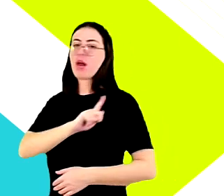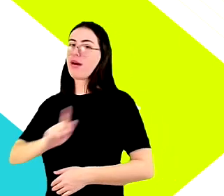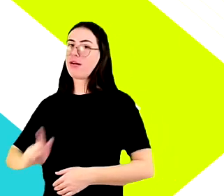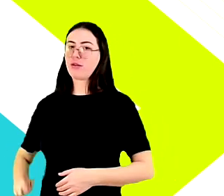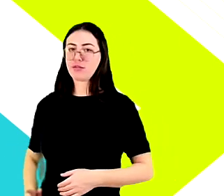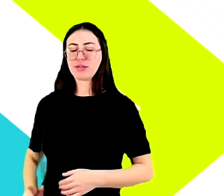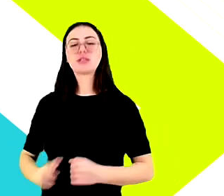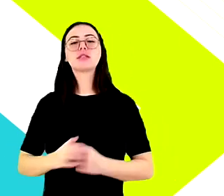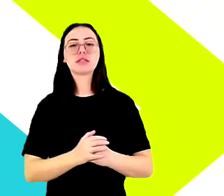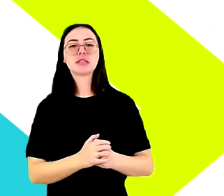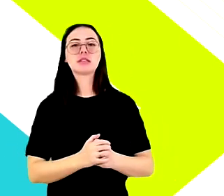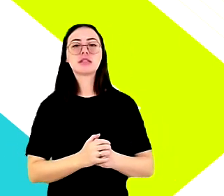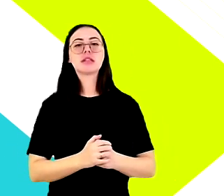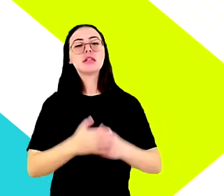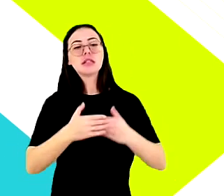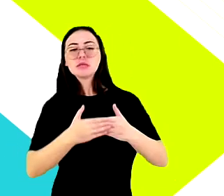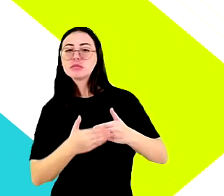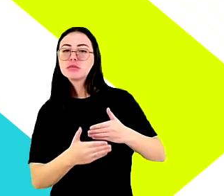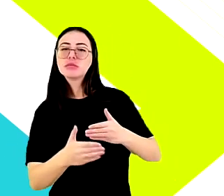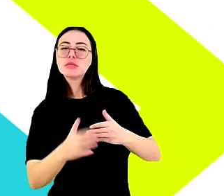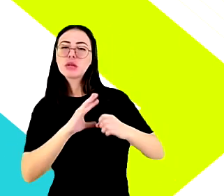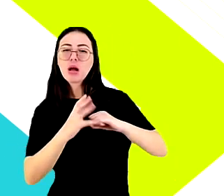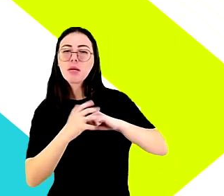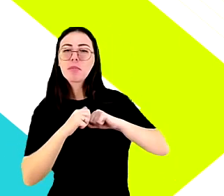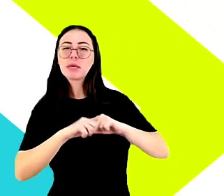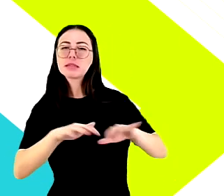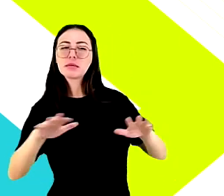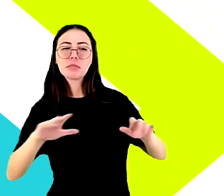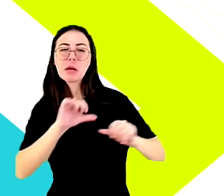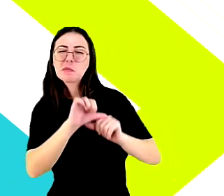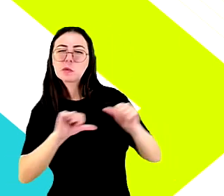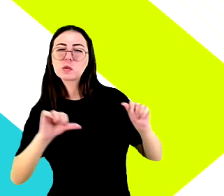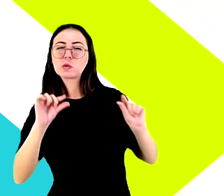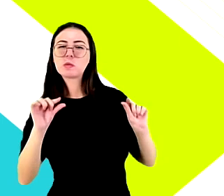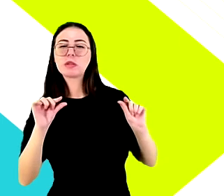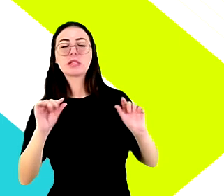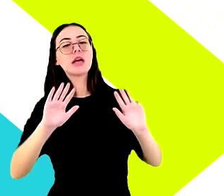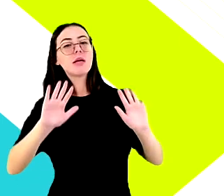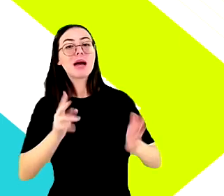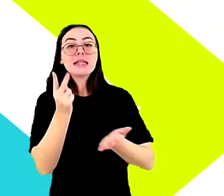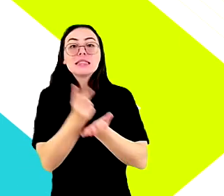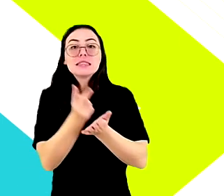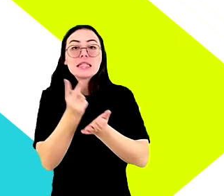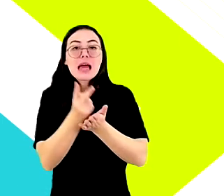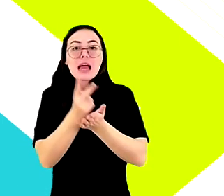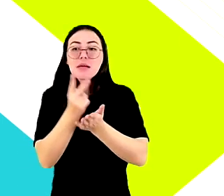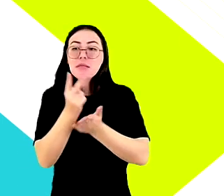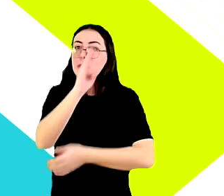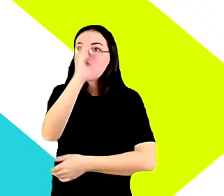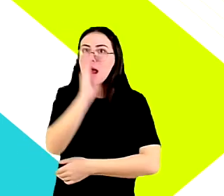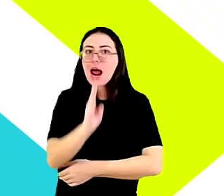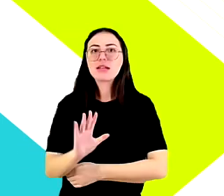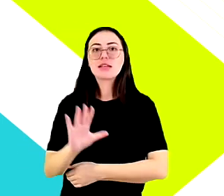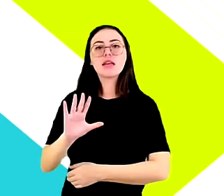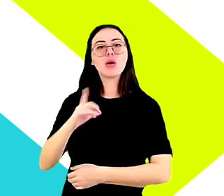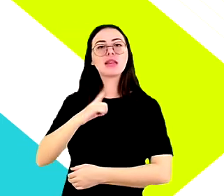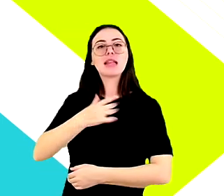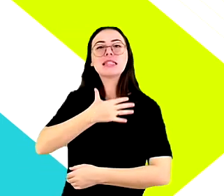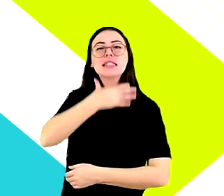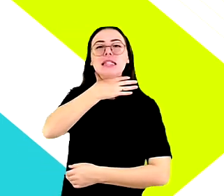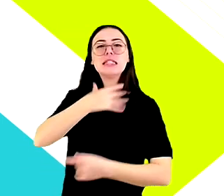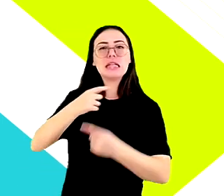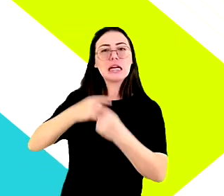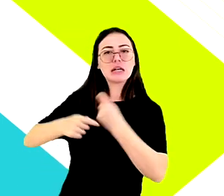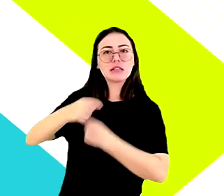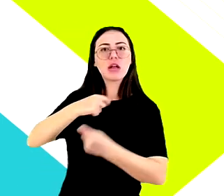aqui um pouco os dados, mas cada vez que o país tem alguma crise econômica, existe uma transferência para o setor